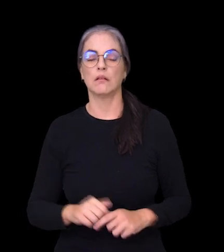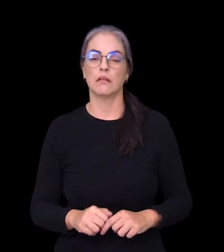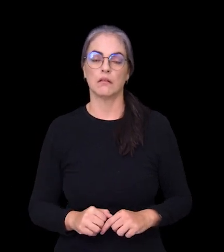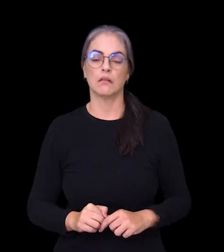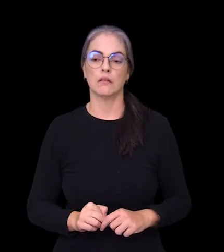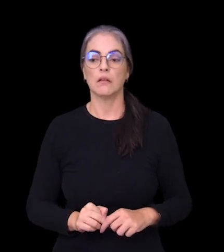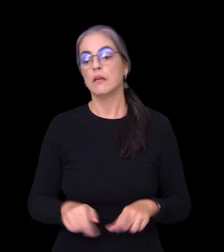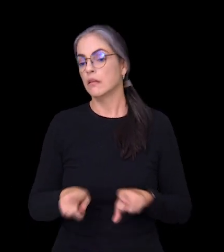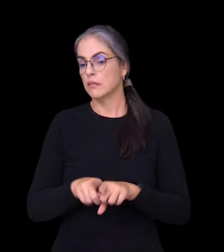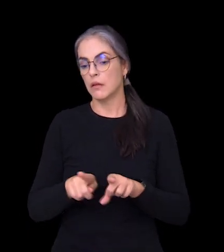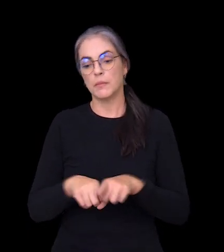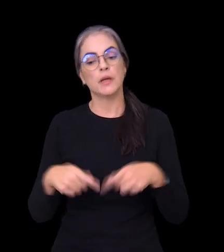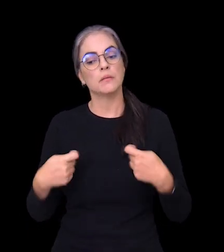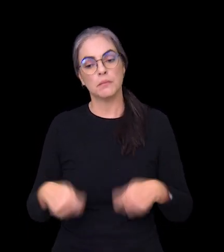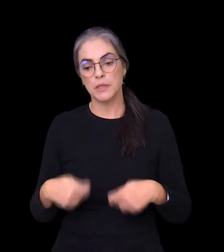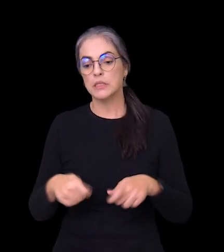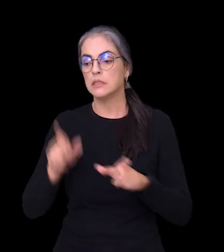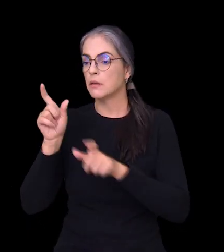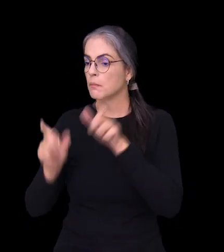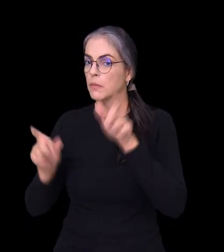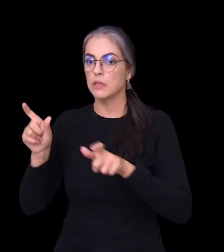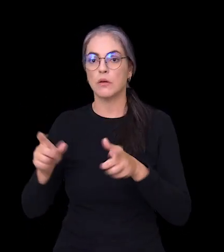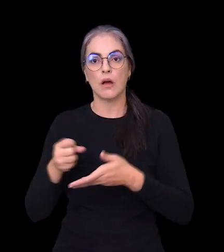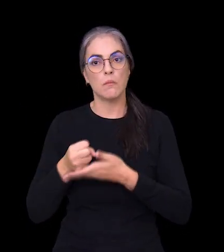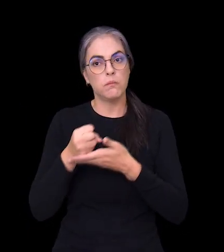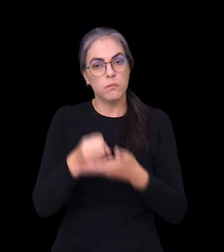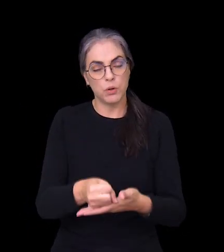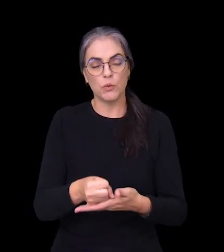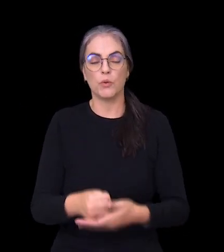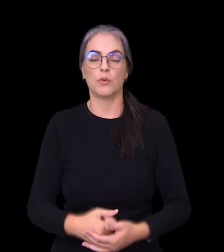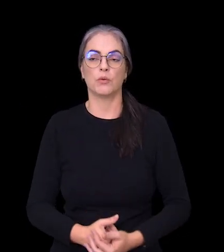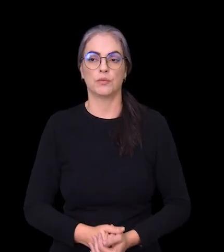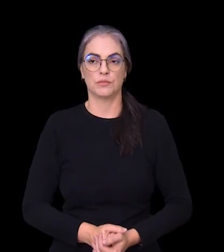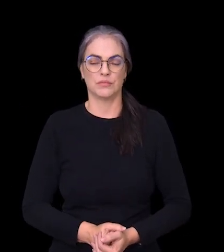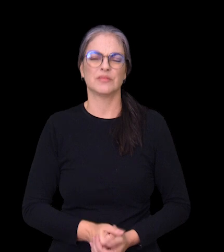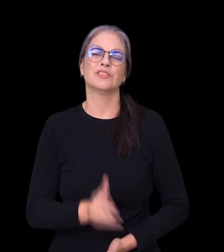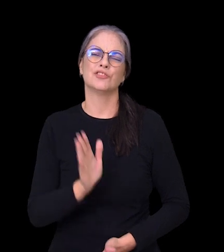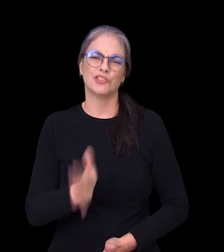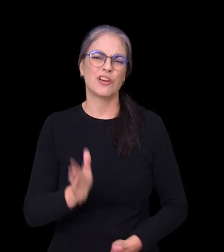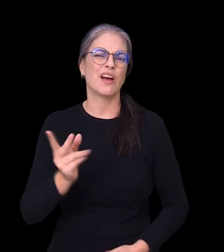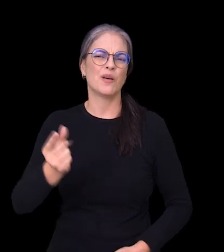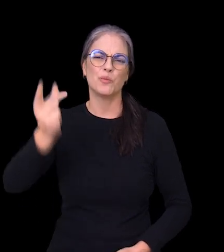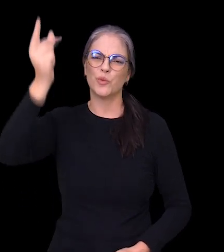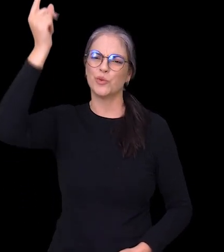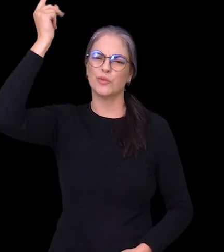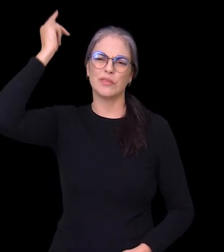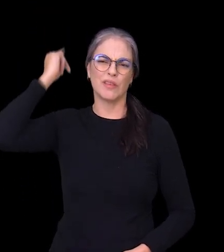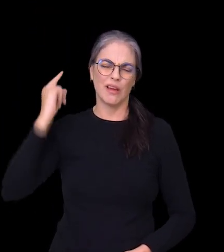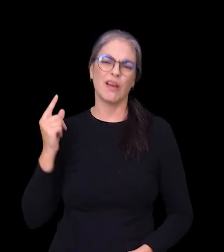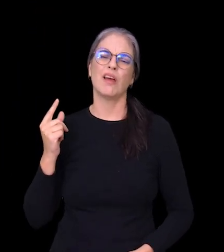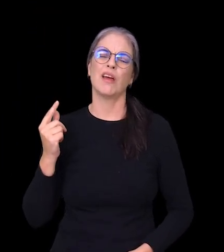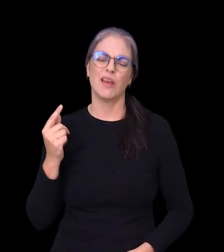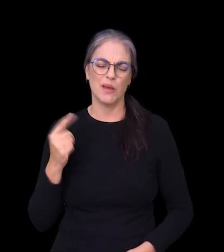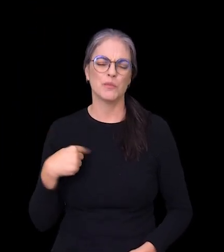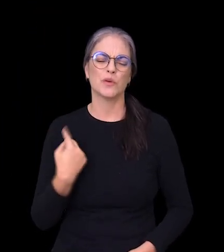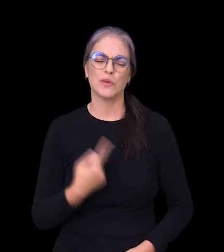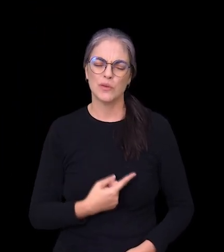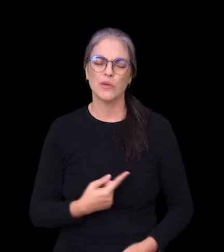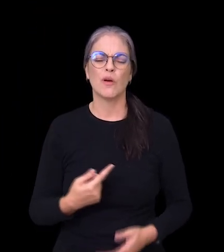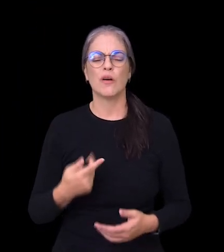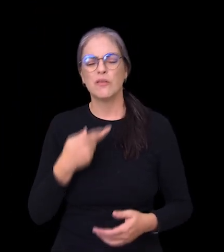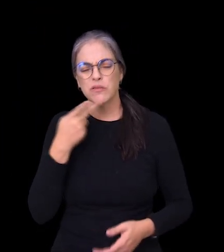uma rede de apoio, né? Então, é uma reivindicação tão antiga, né, assim, desde os anos 70, a questão das creches, mas